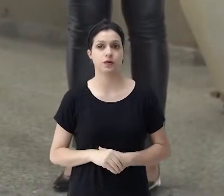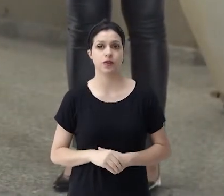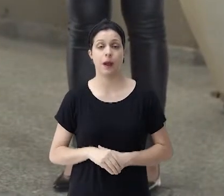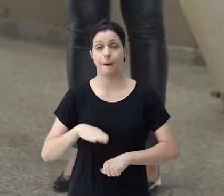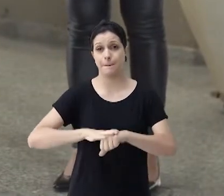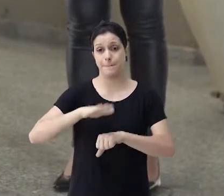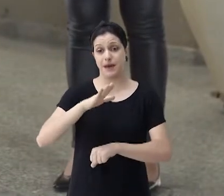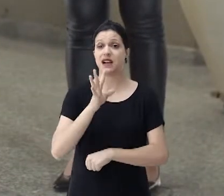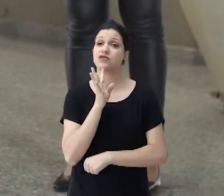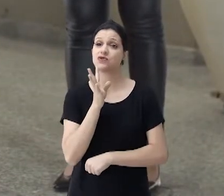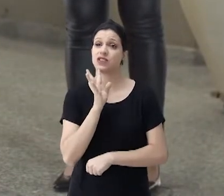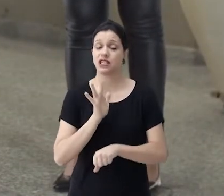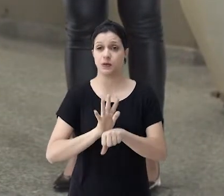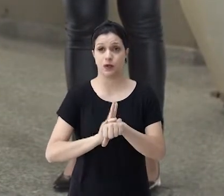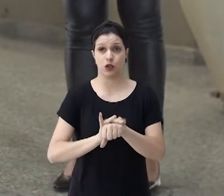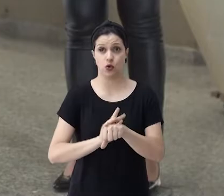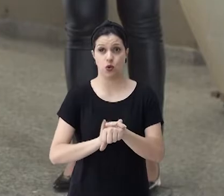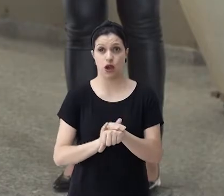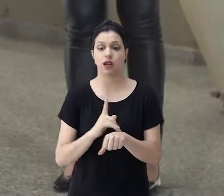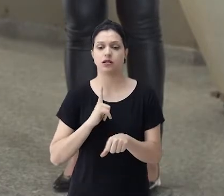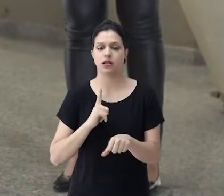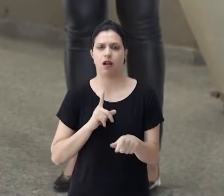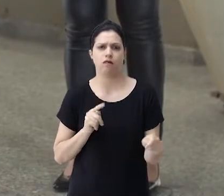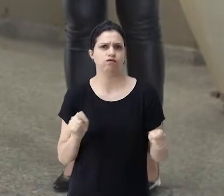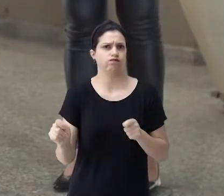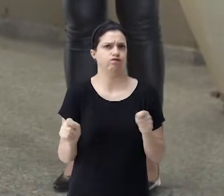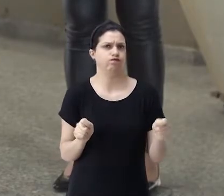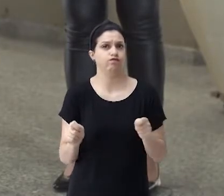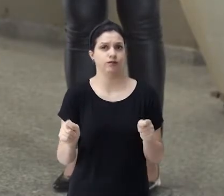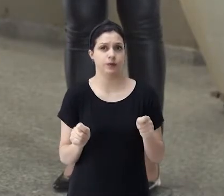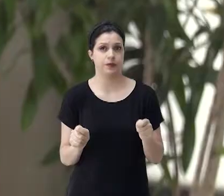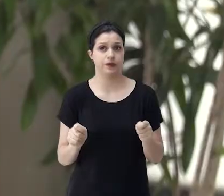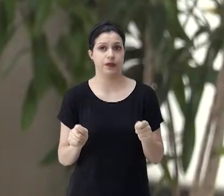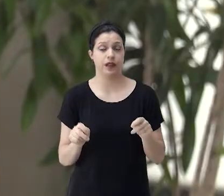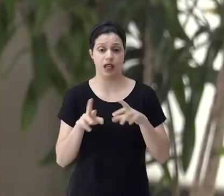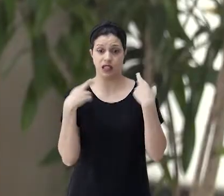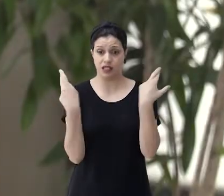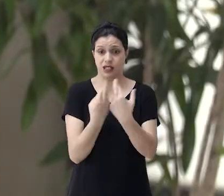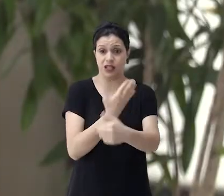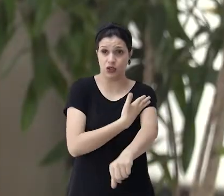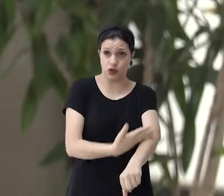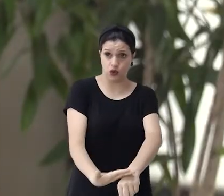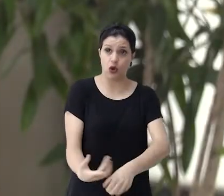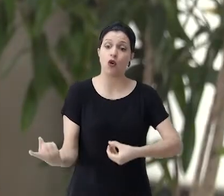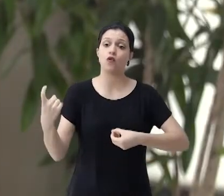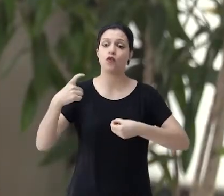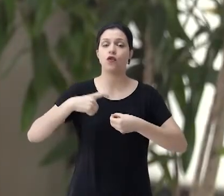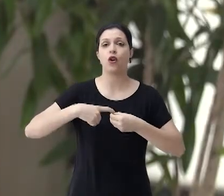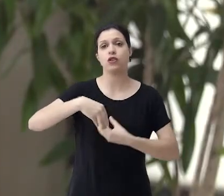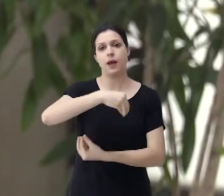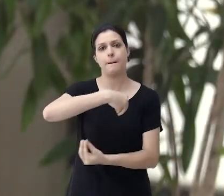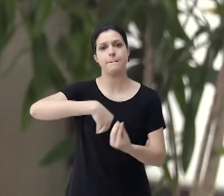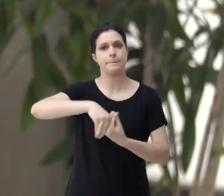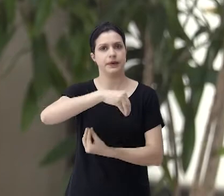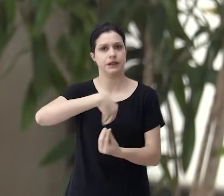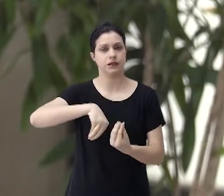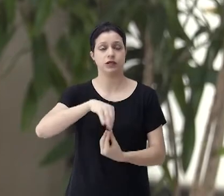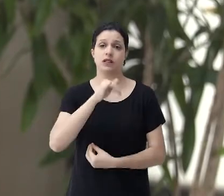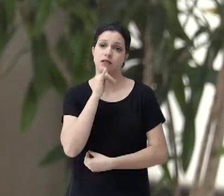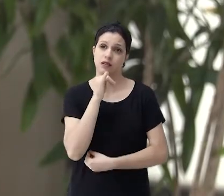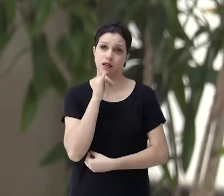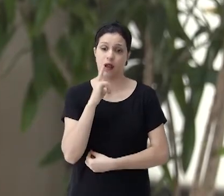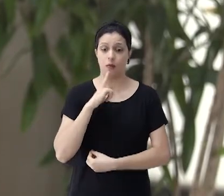mais conhecimento sobre a doença e um rigoroso controle, as sessões na Assembleia Legislativa passaram a